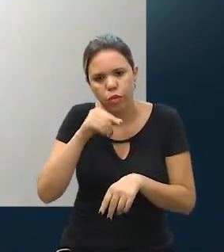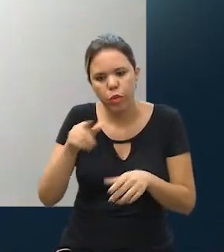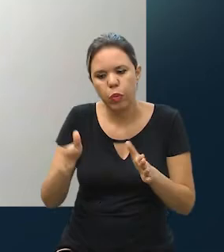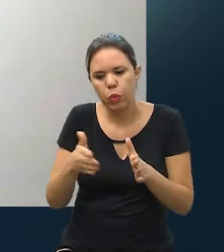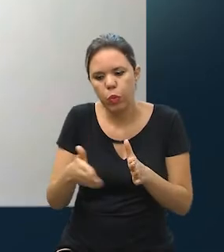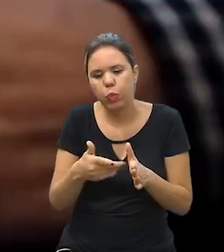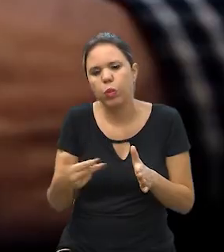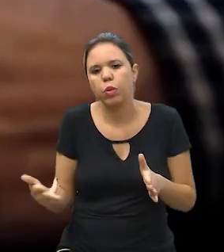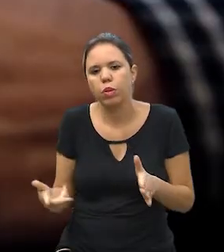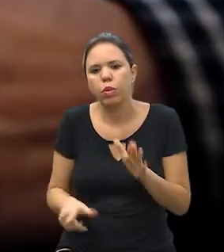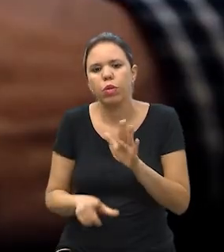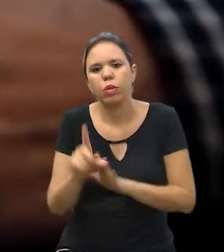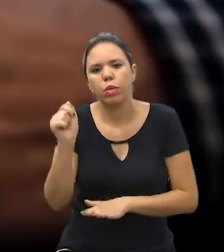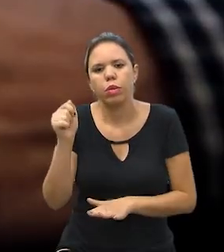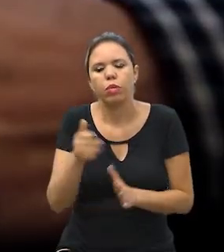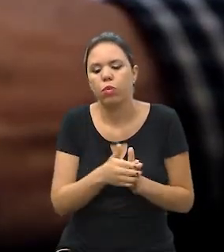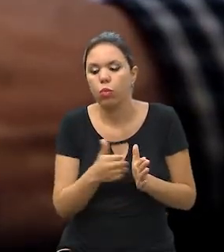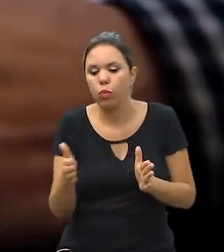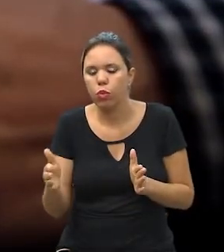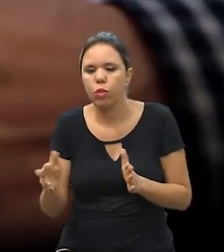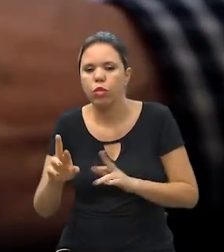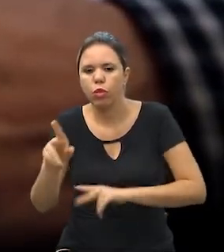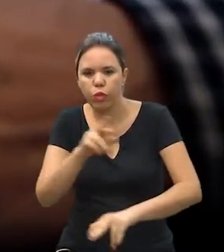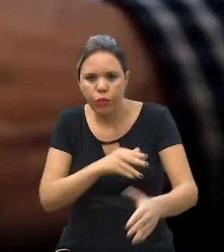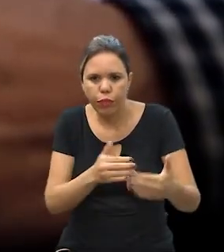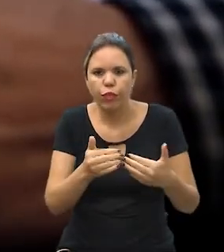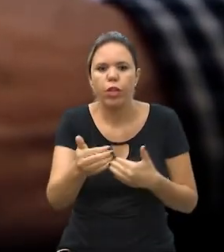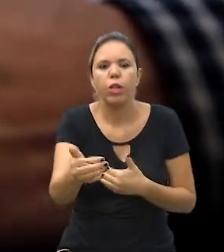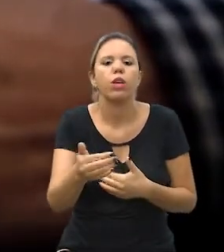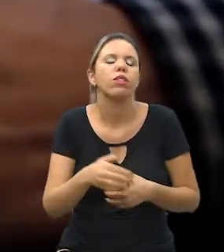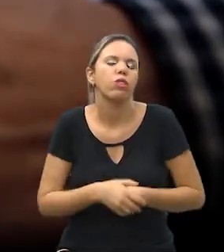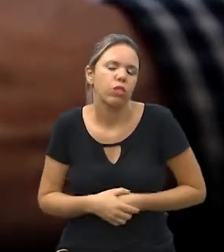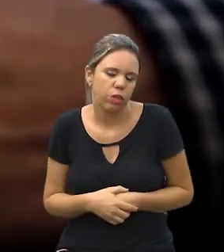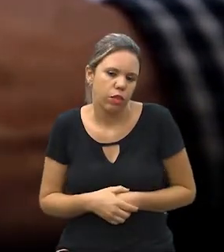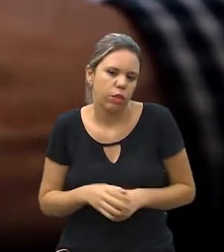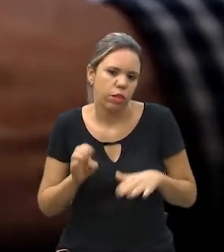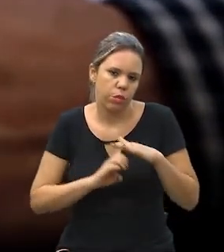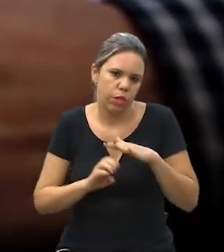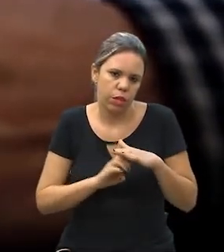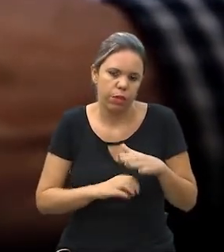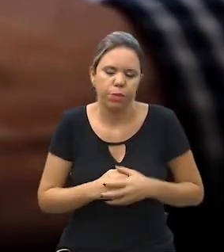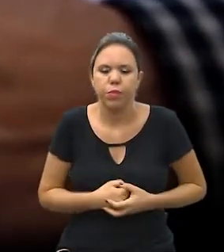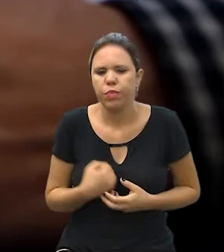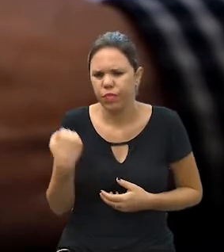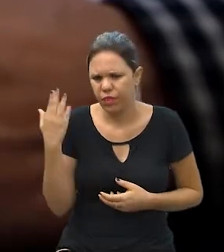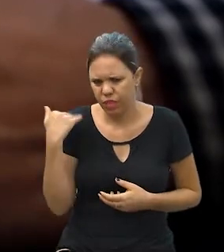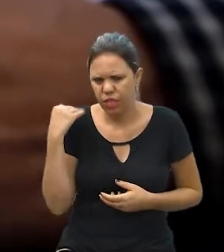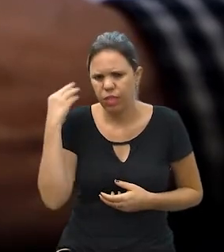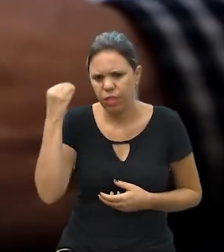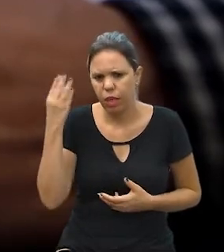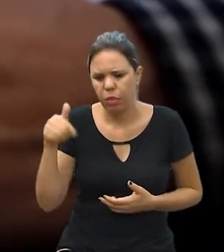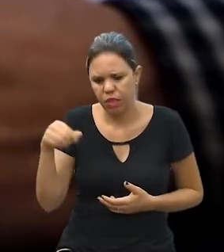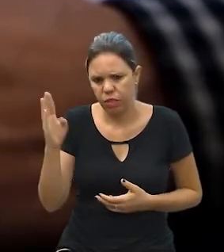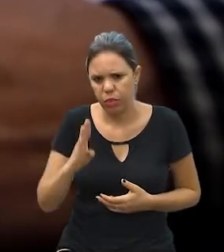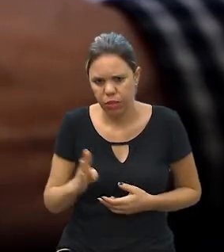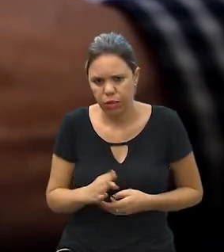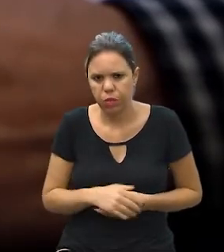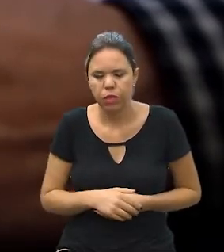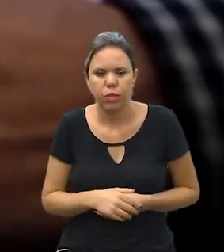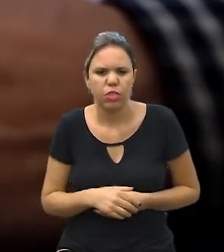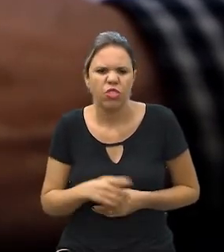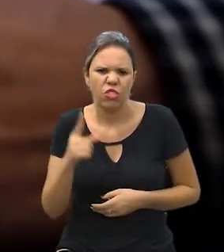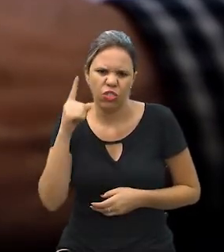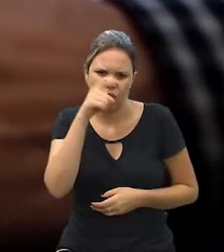produtividade, você tem que cuidar dos estágios diferentes da empresa. A gente já sabe que aqui no Brasil é